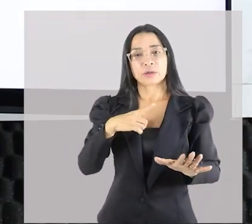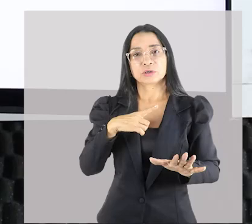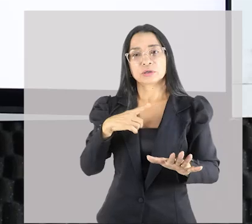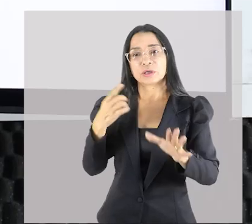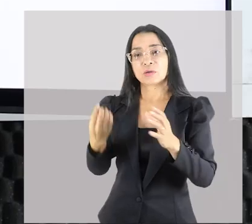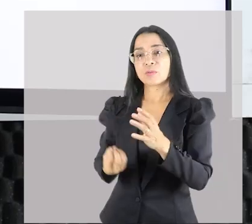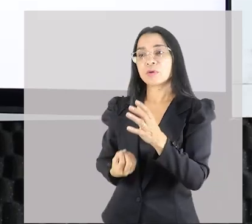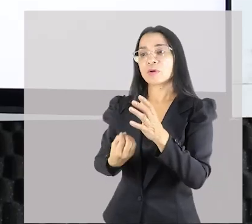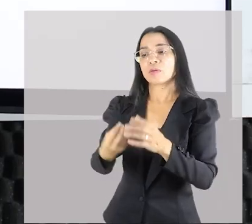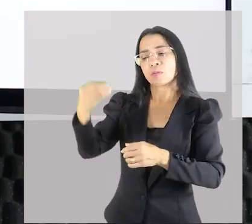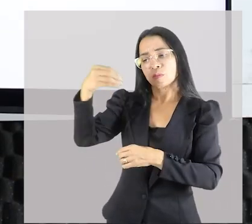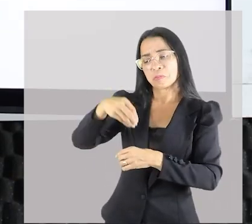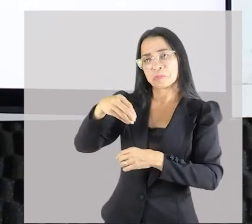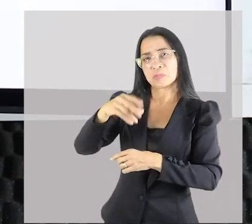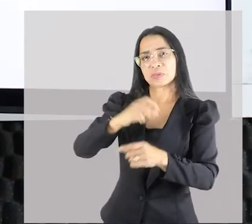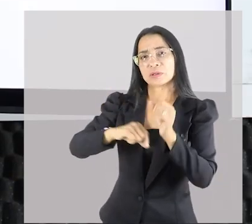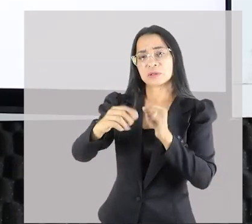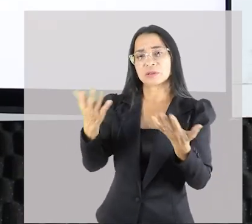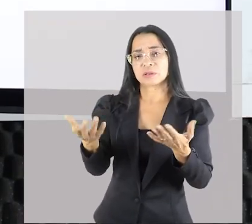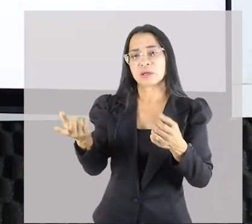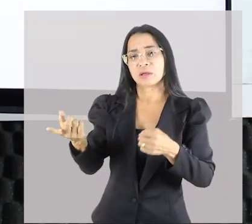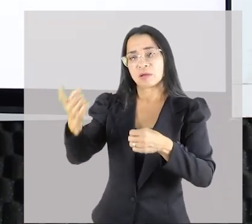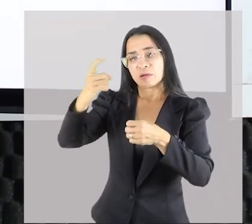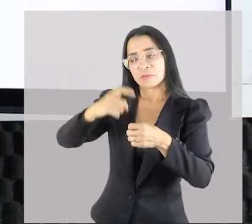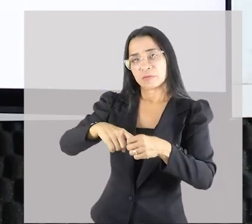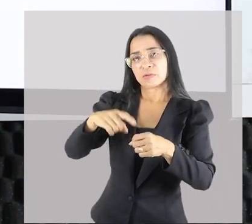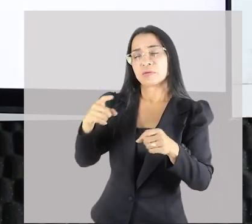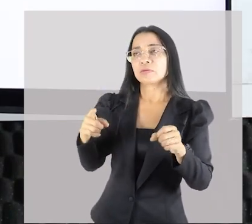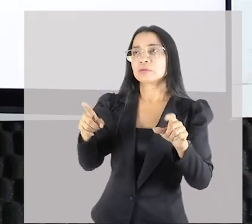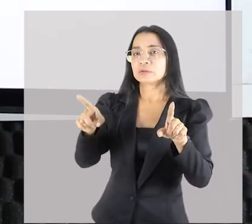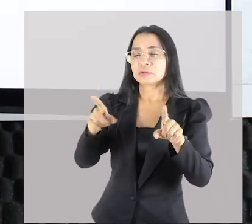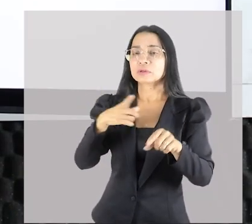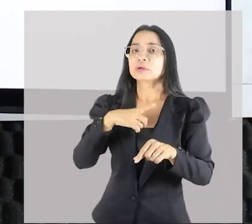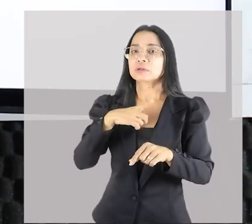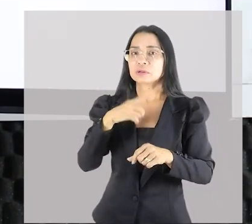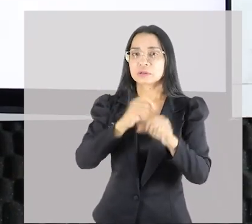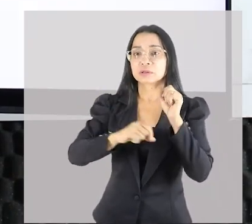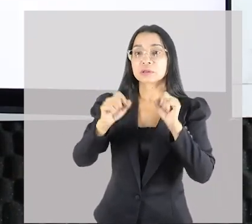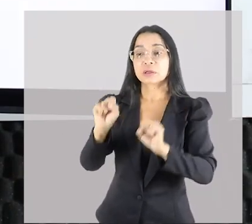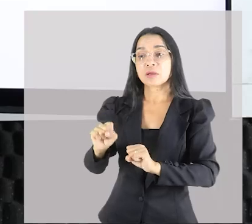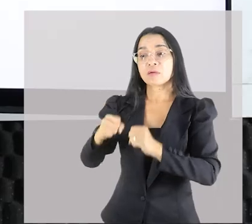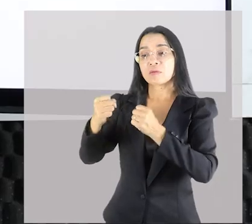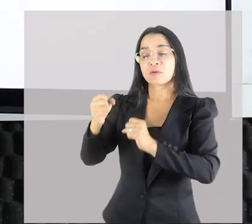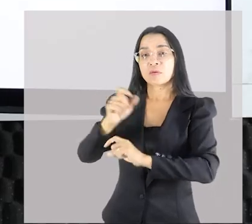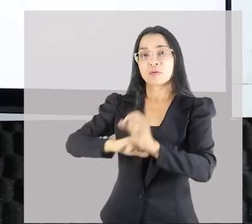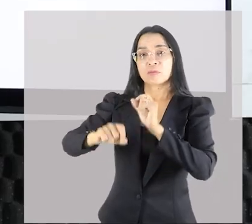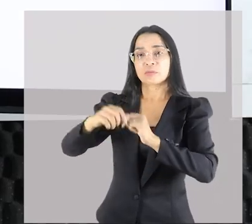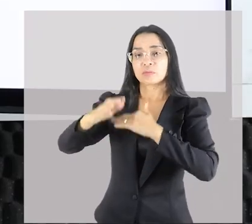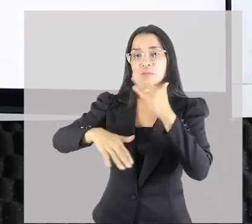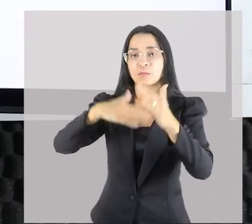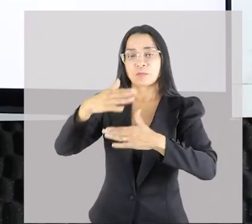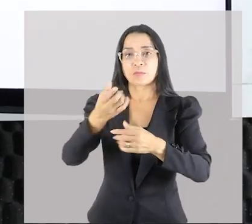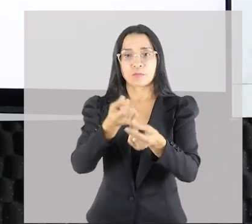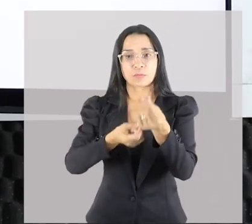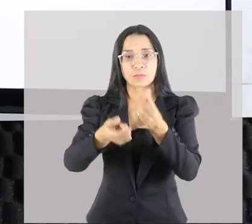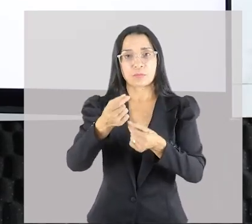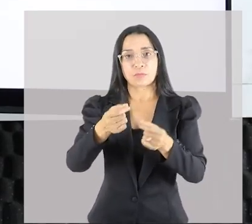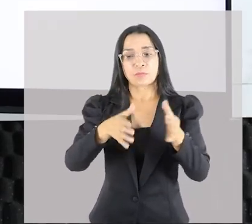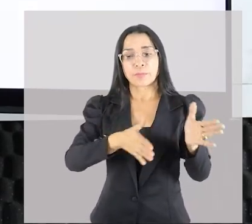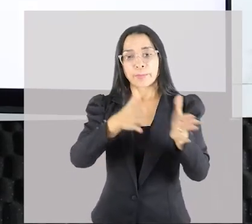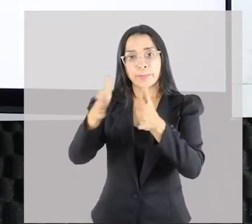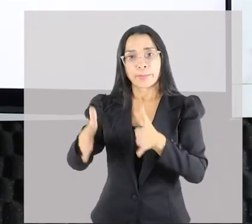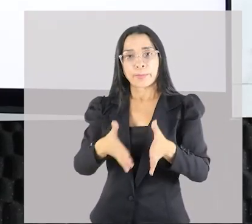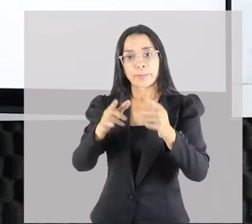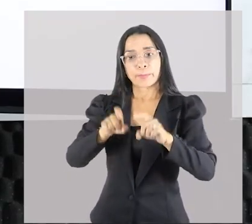uma enfraquecida e ele volta a ter novamente força dentro desse processo econômico. A produção